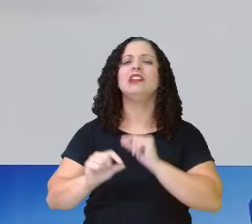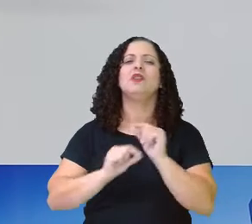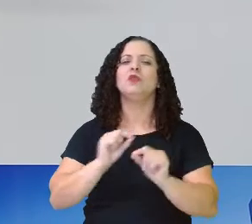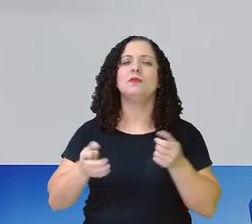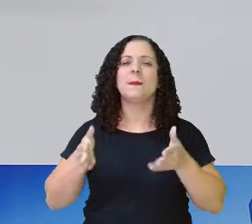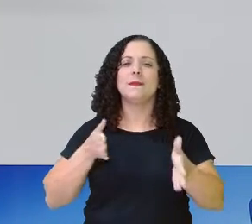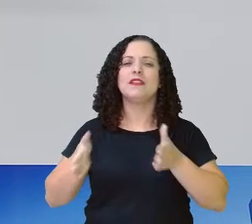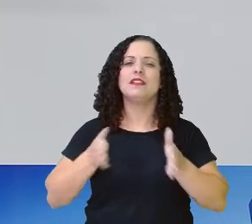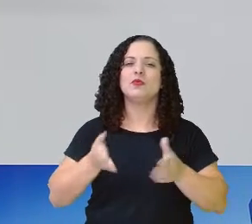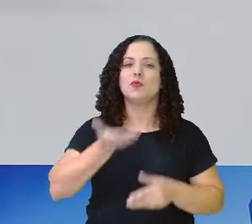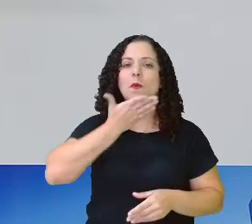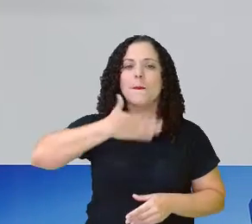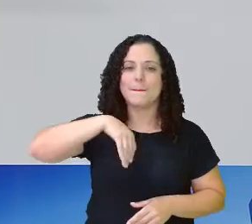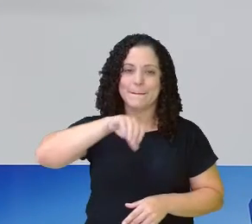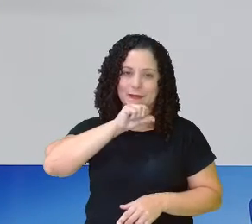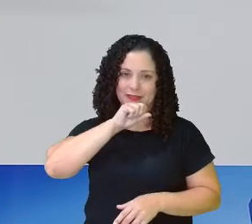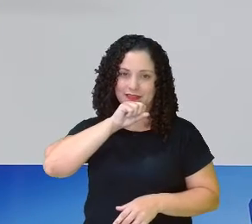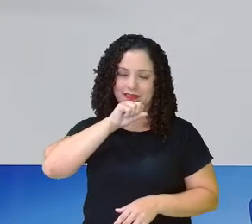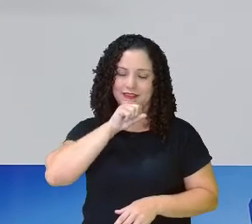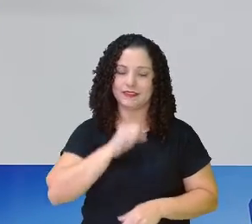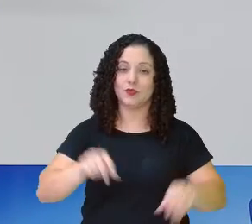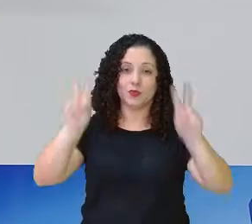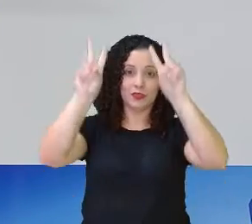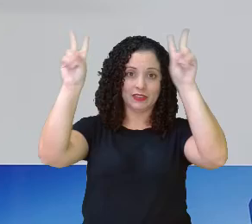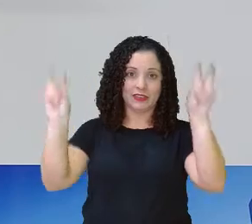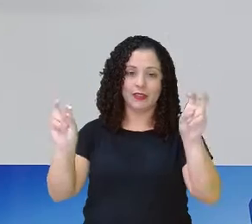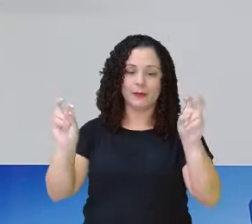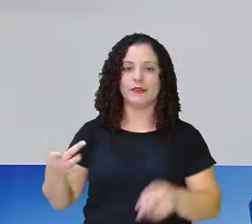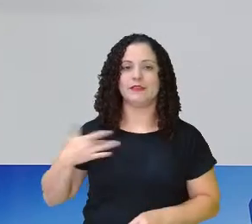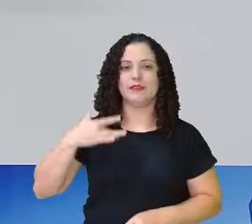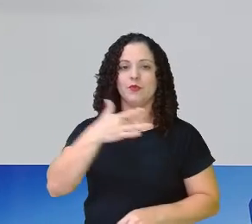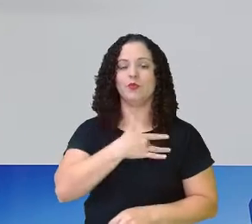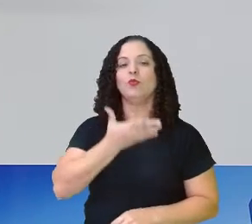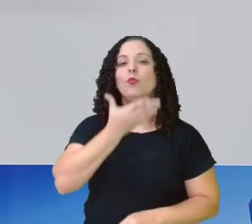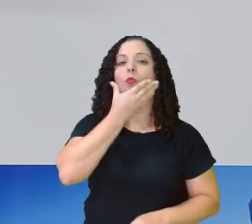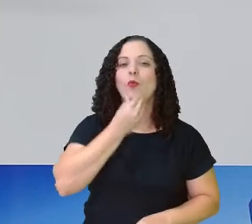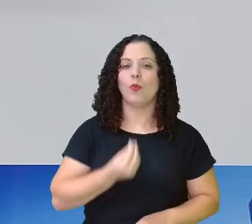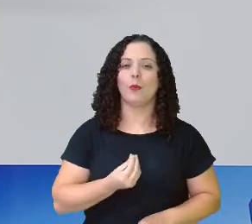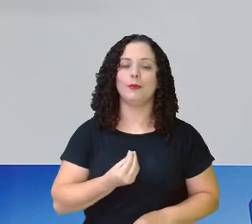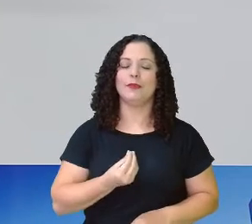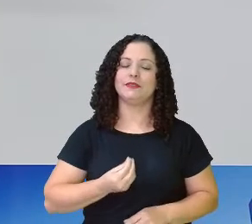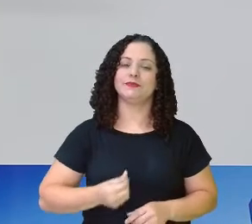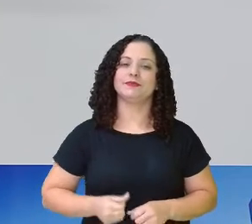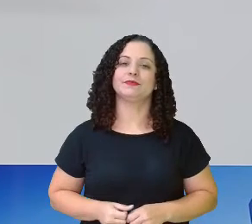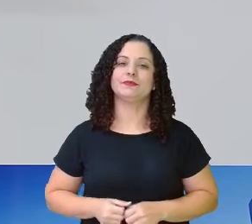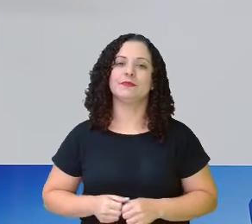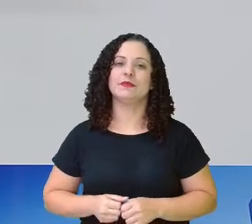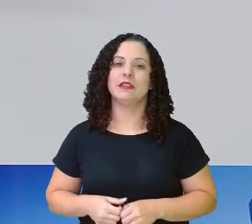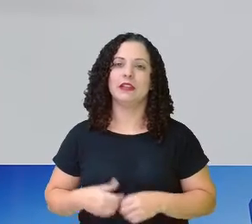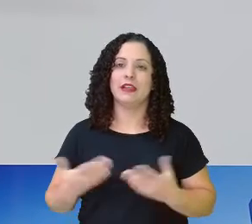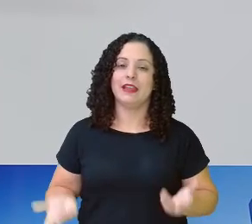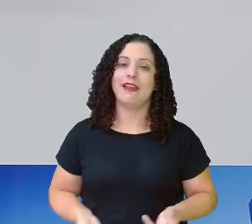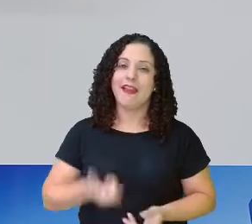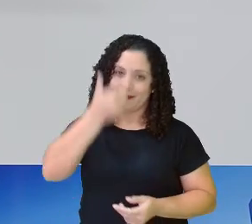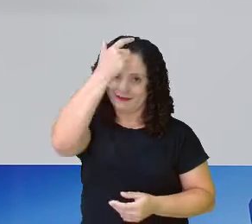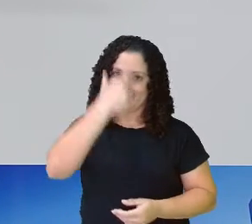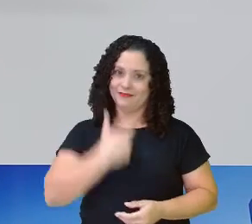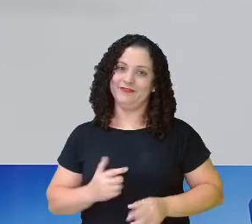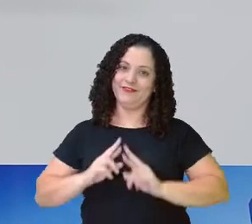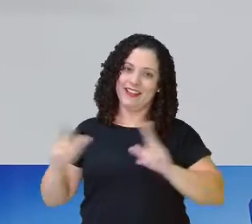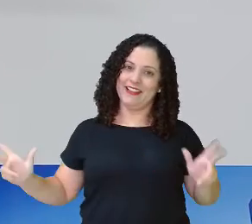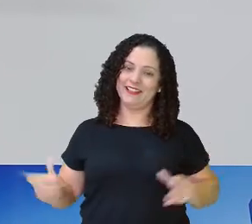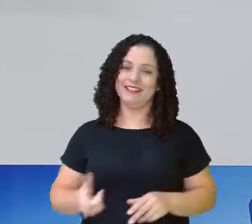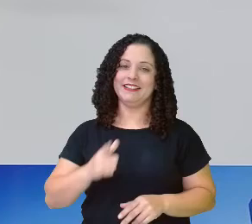paternidade, trouxe para vocês um tema falando a respeito da saúde do homem, tá, gente? Então, mesmo eu não sendo homem, tem homens